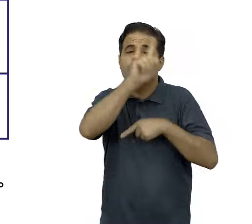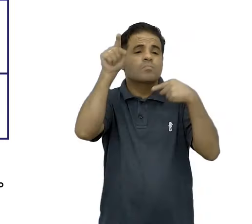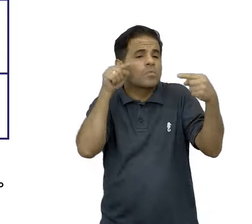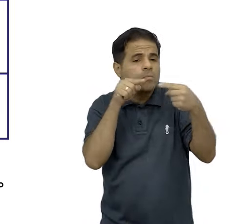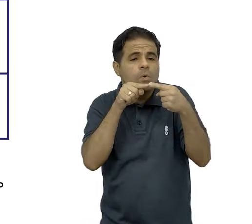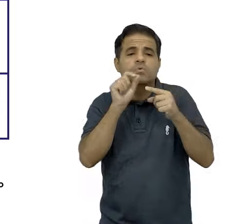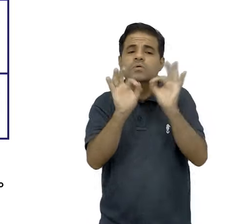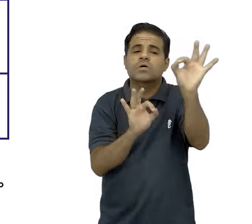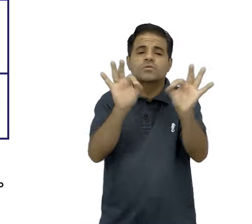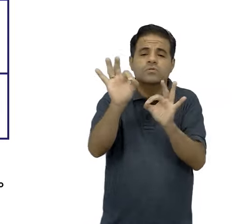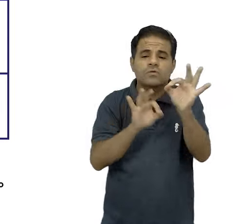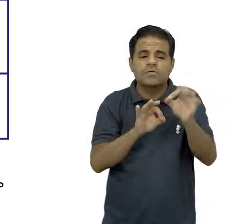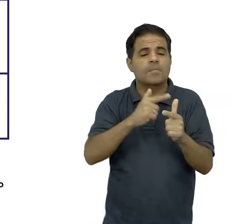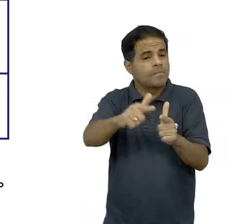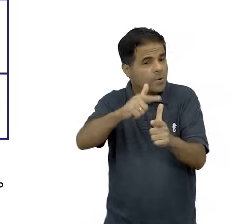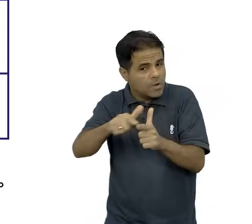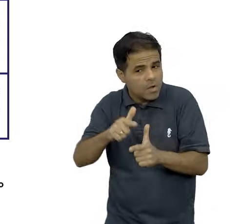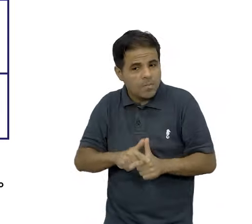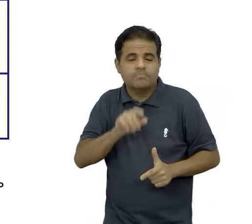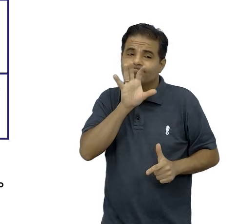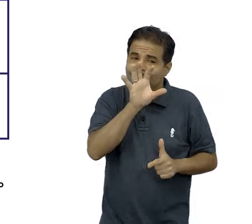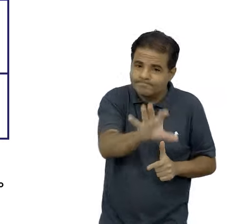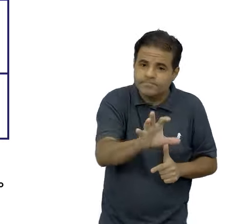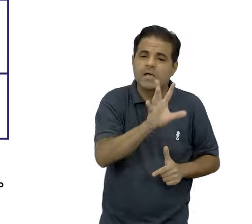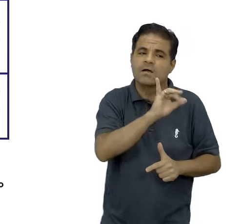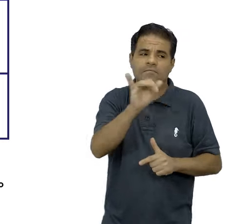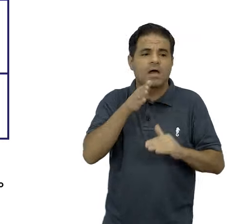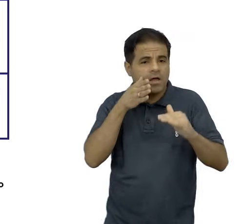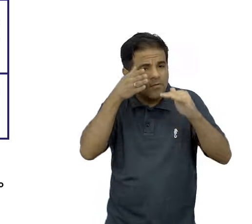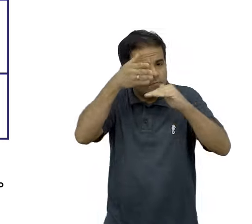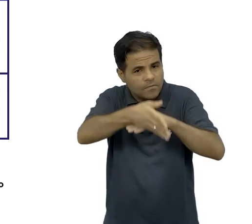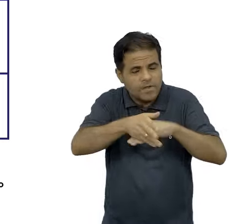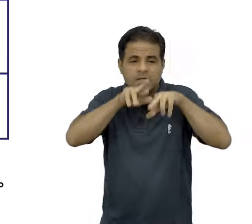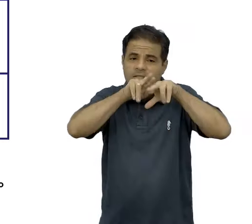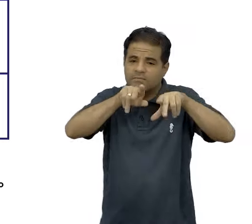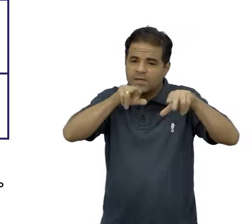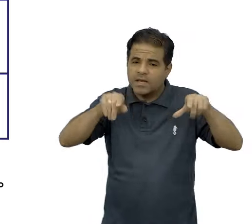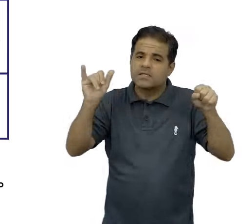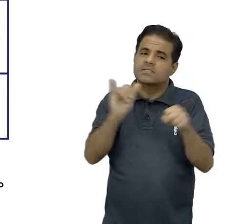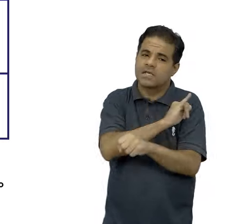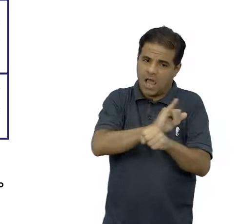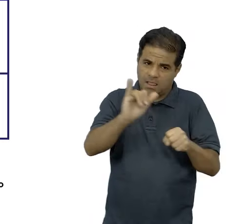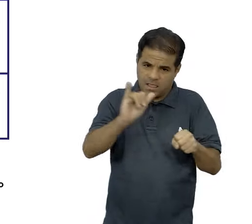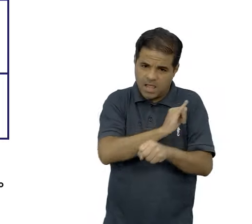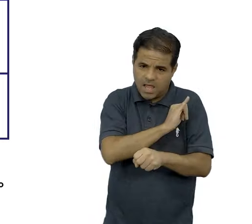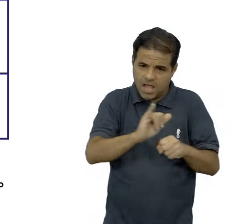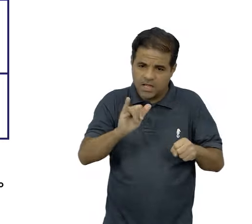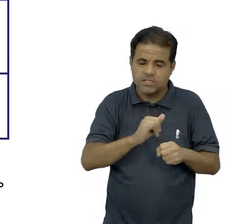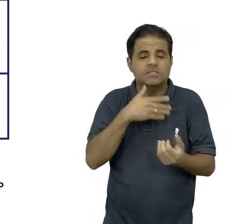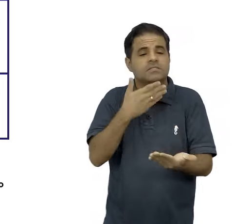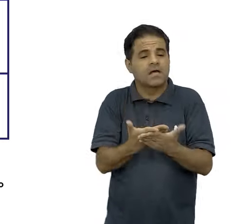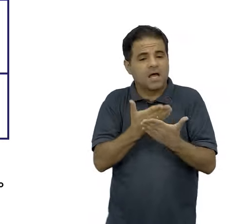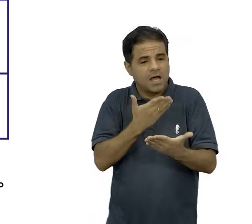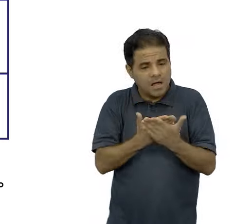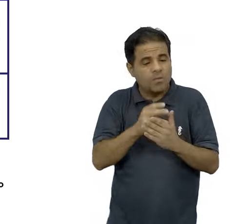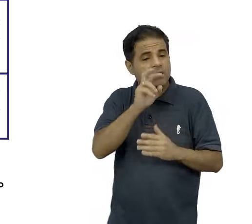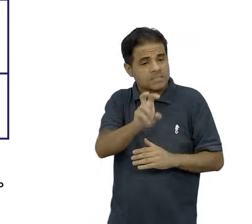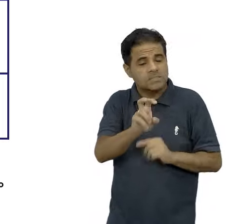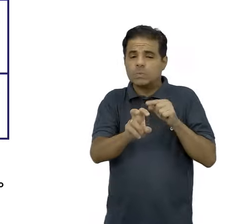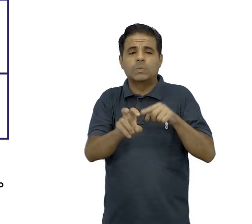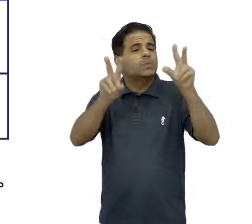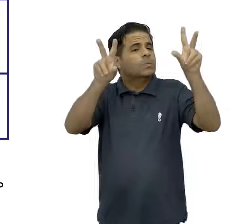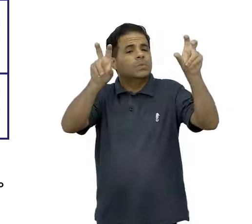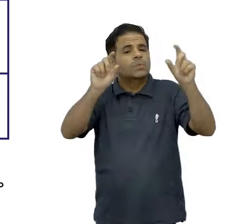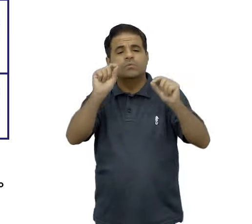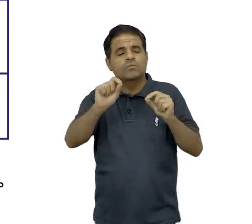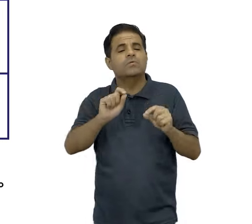propósito de resolver aí problemas que vão envolver diferentes estratégias. Na aula 5, a unidade